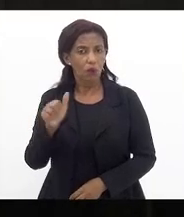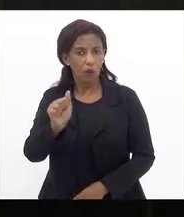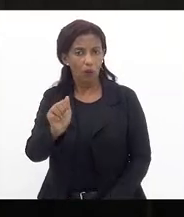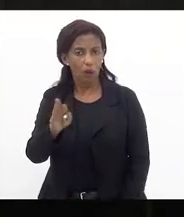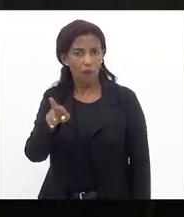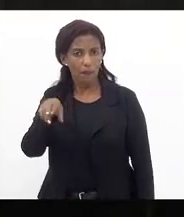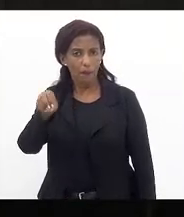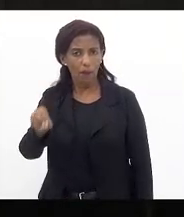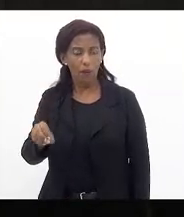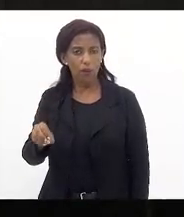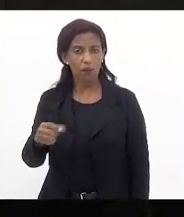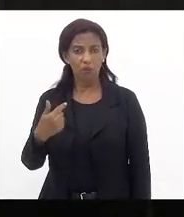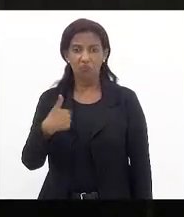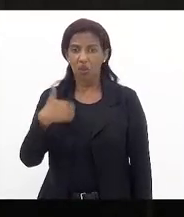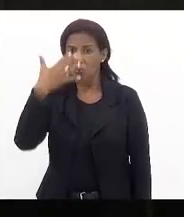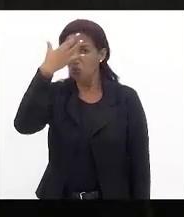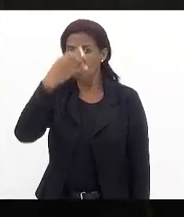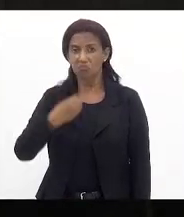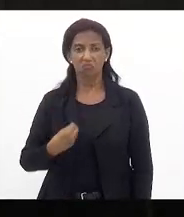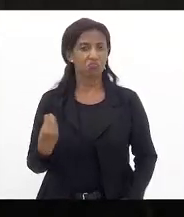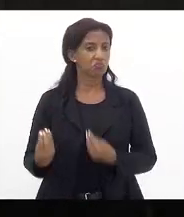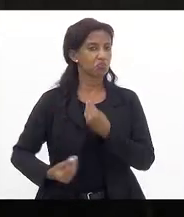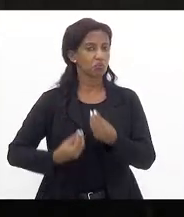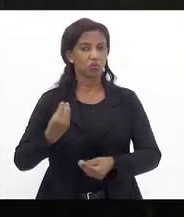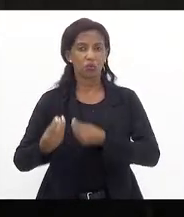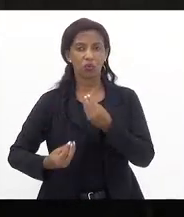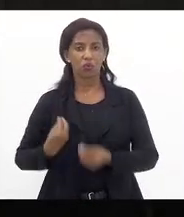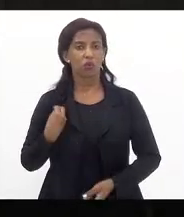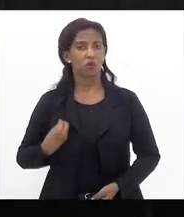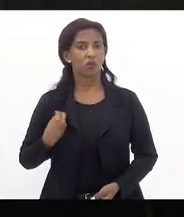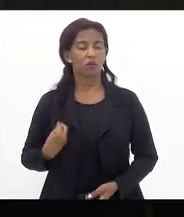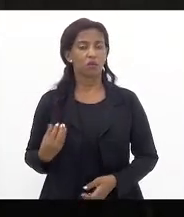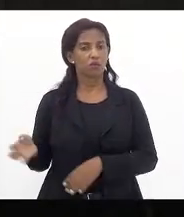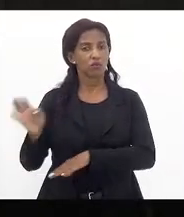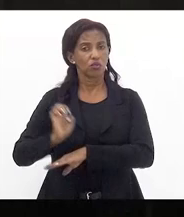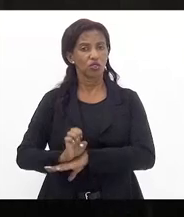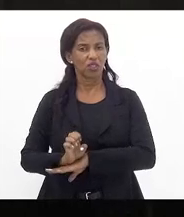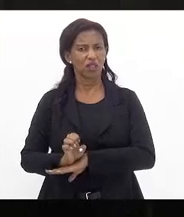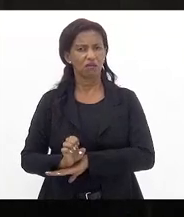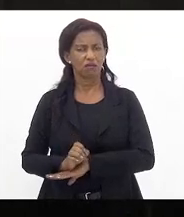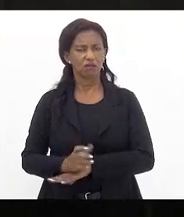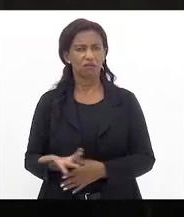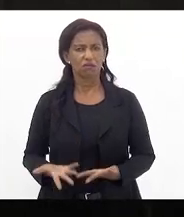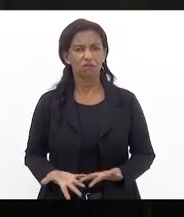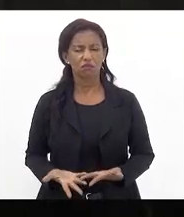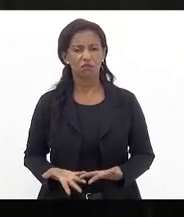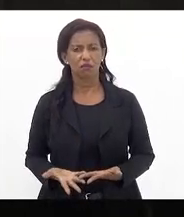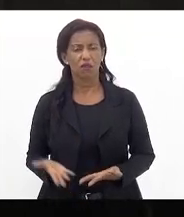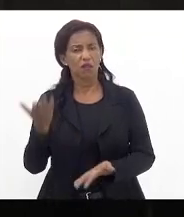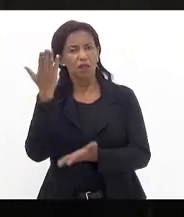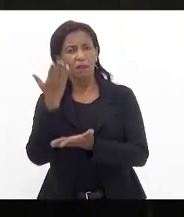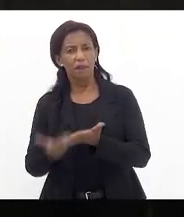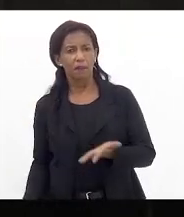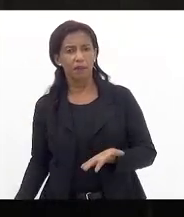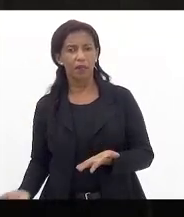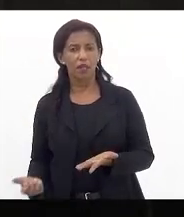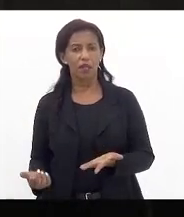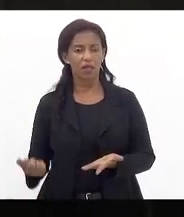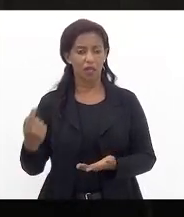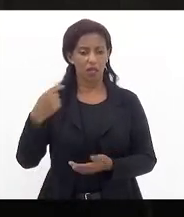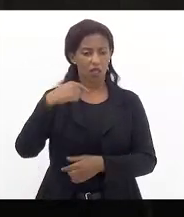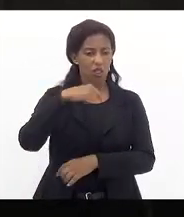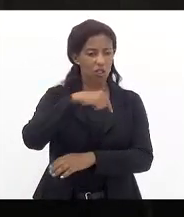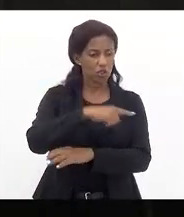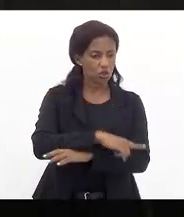abono permanência, eu não sei como ficaria o estado do Rio de Janeiro, porque ele perderia, de um dia